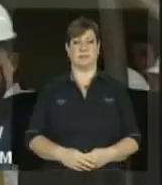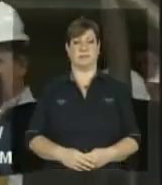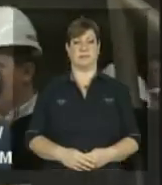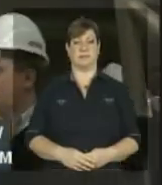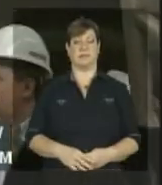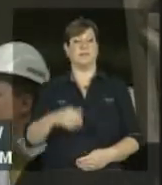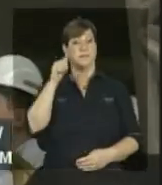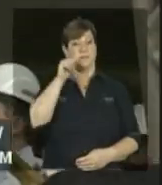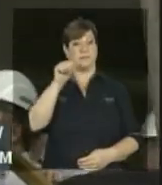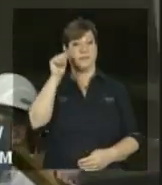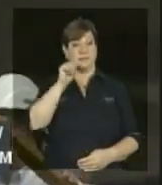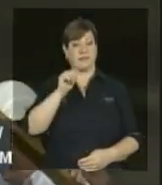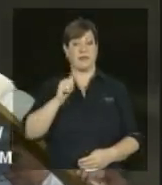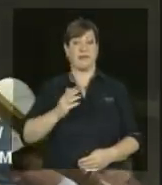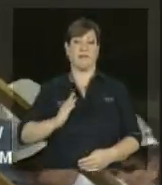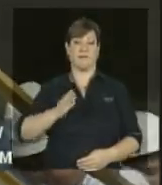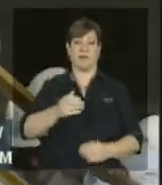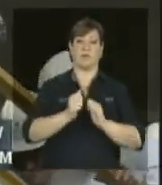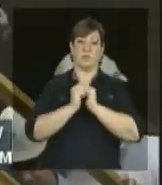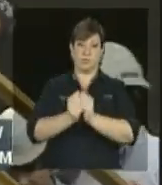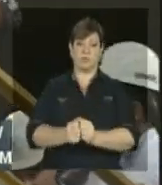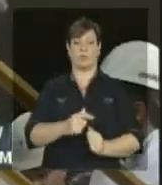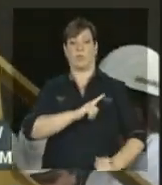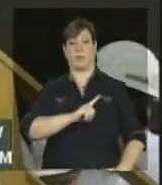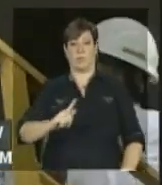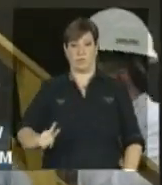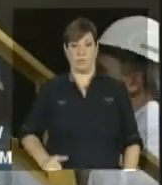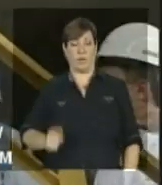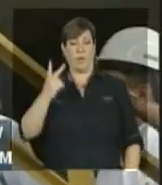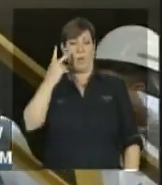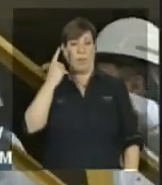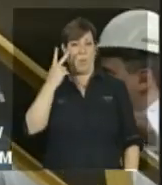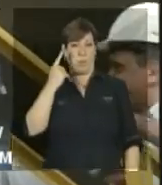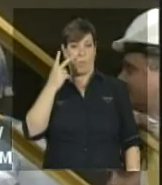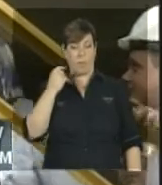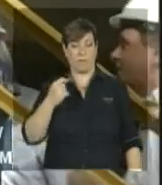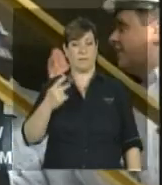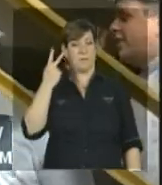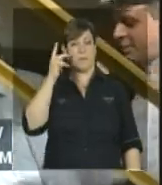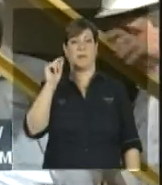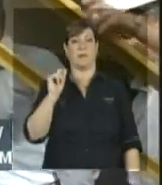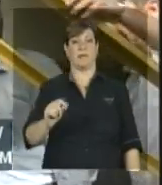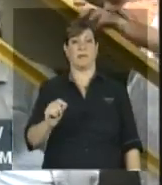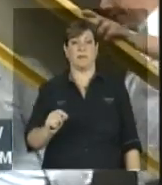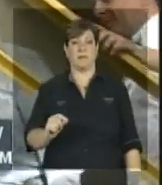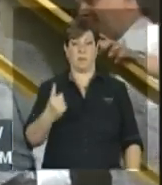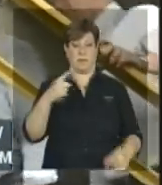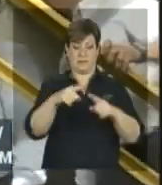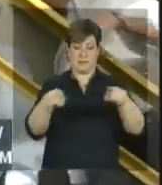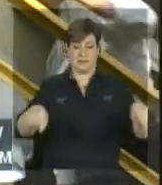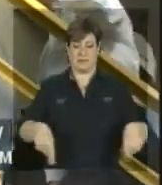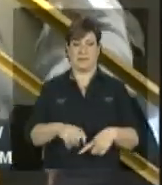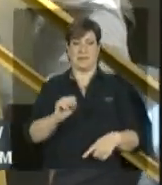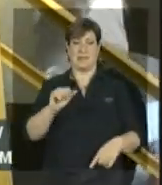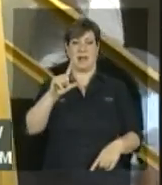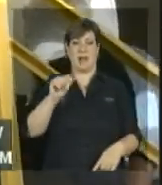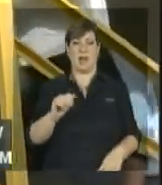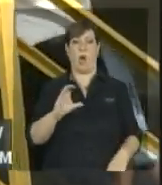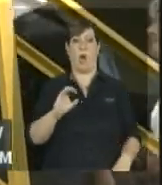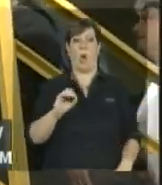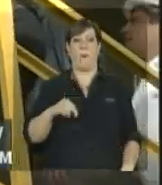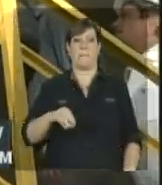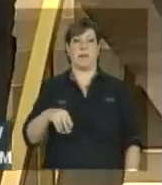Ela se dirige com o governador do Ceará para uma sala de comando e com os